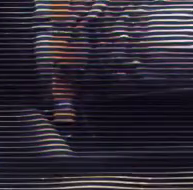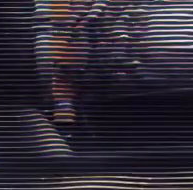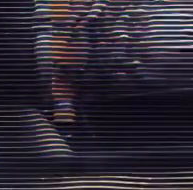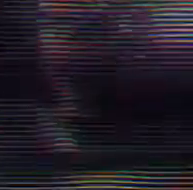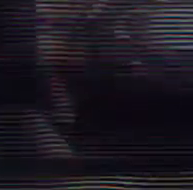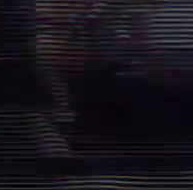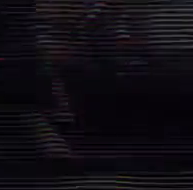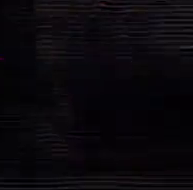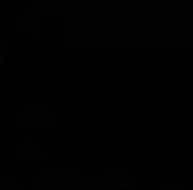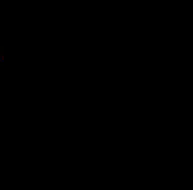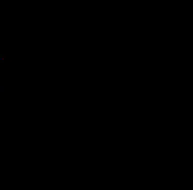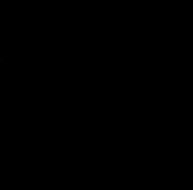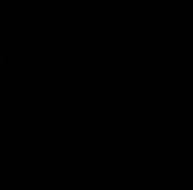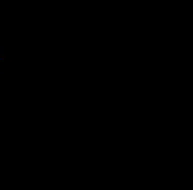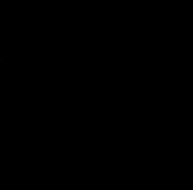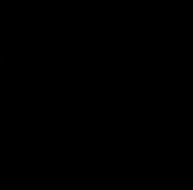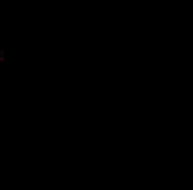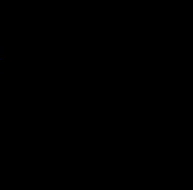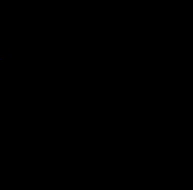enfim